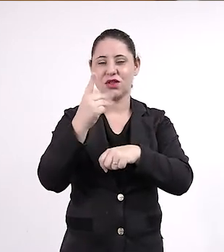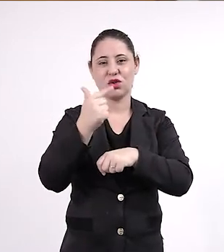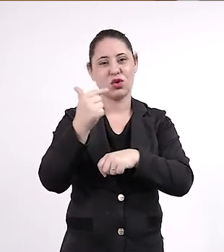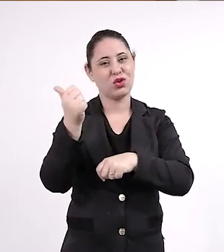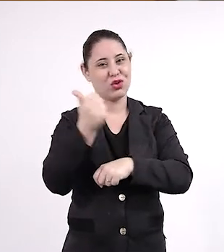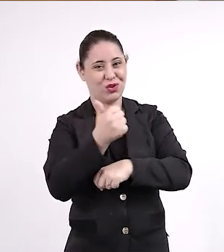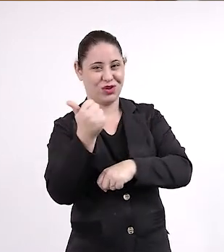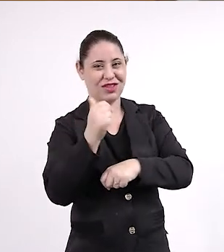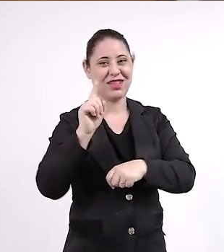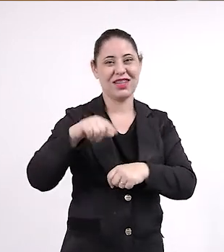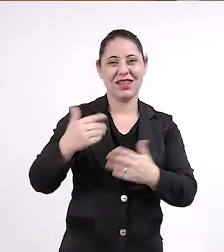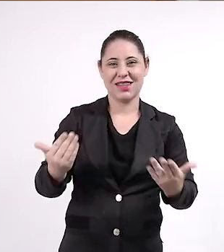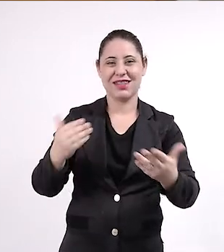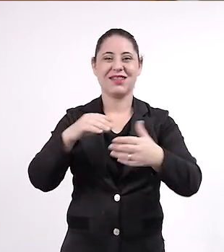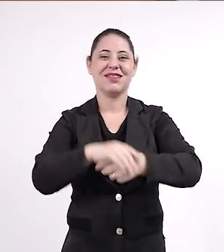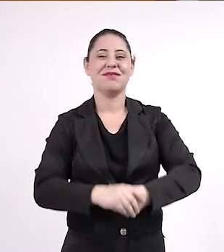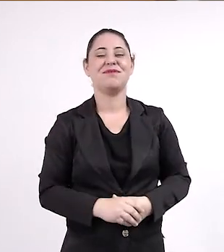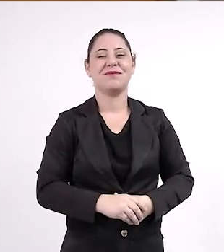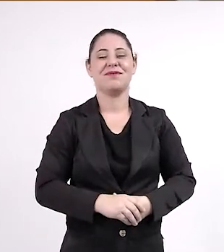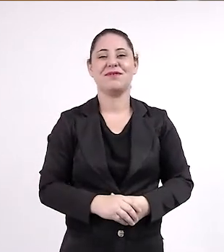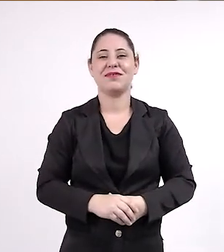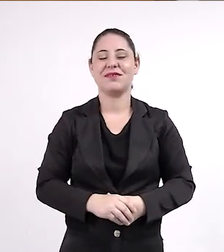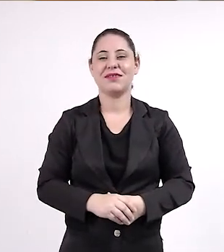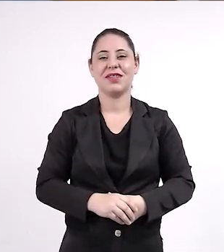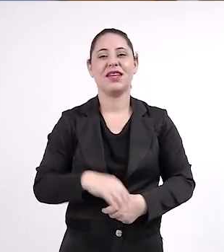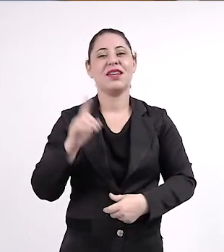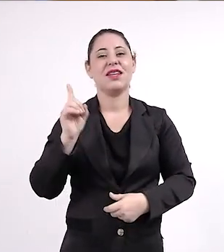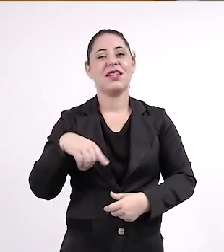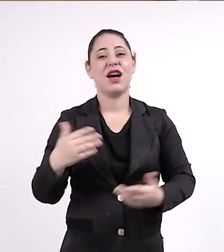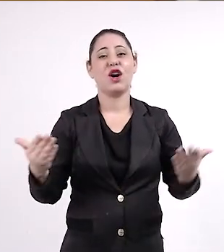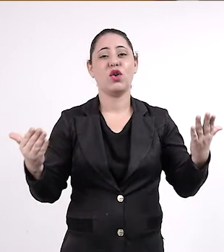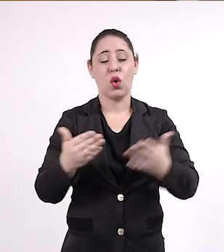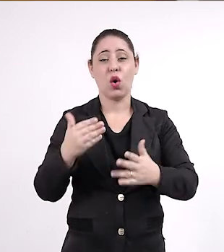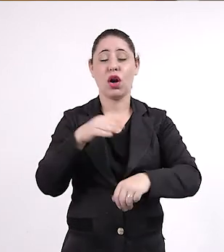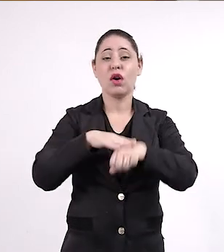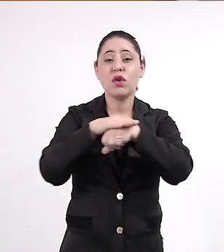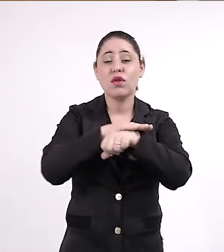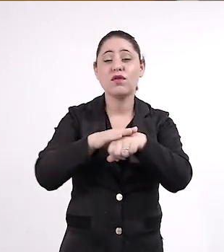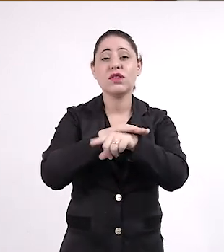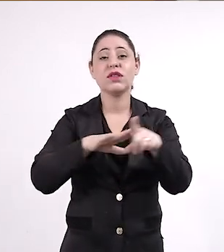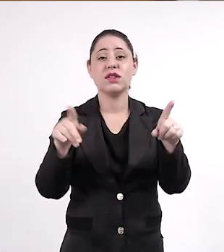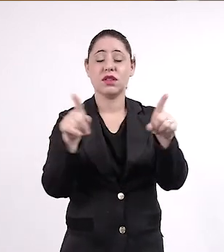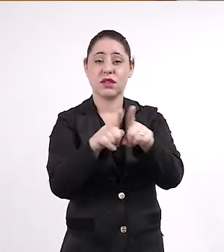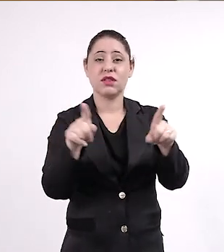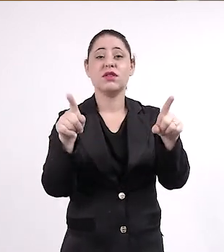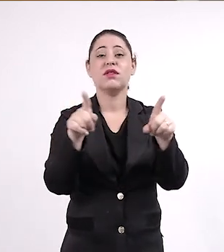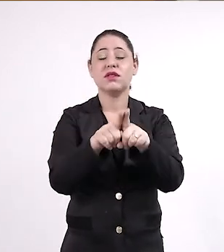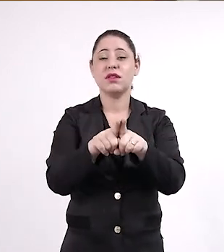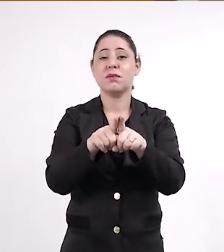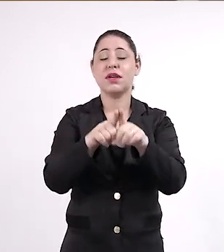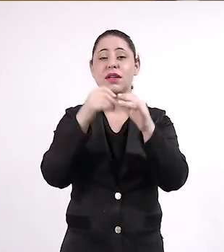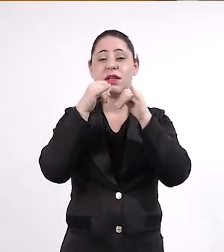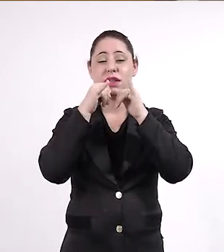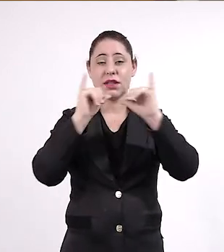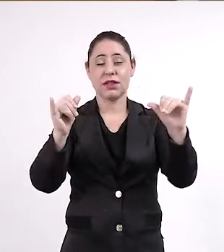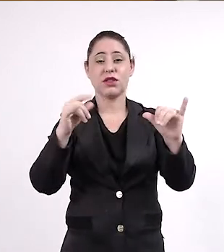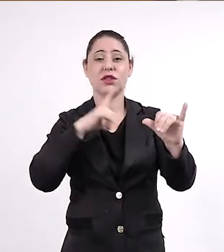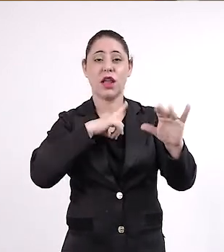3, 2, 1. 3, 2, 1. Segunda pergunta. Além desse gasto de energia